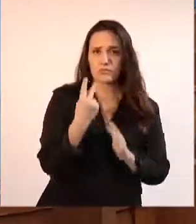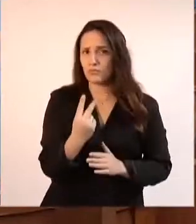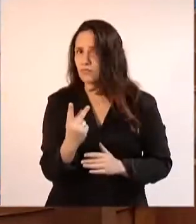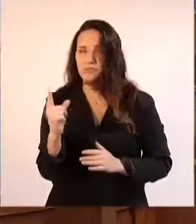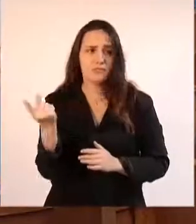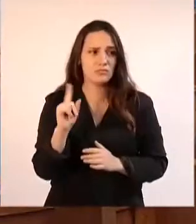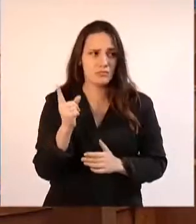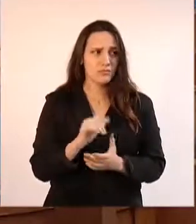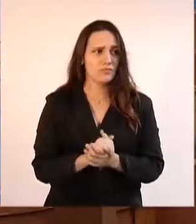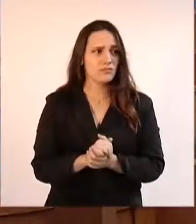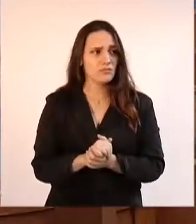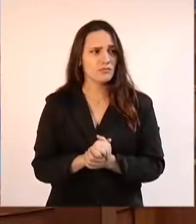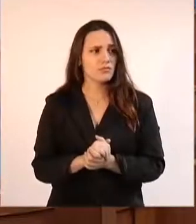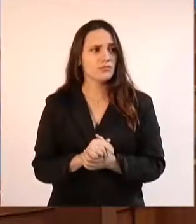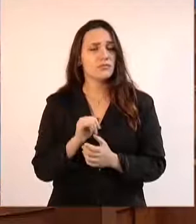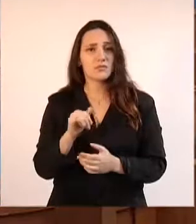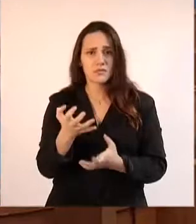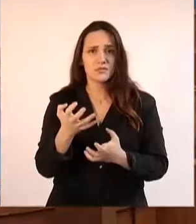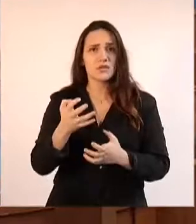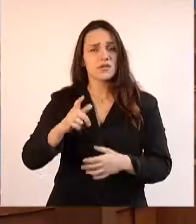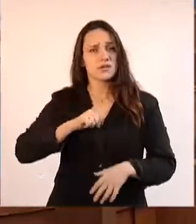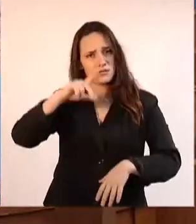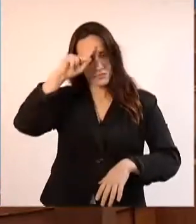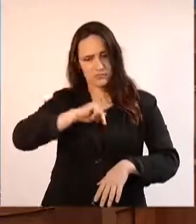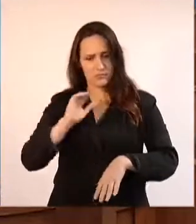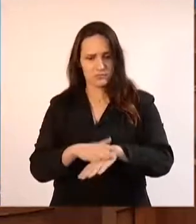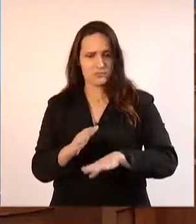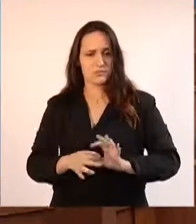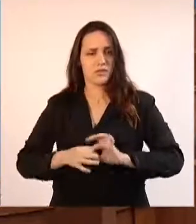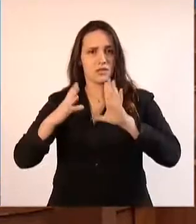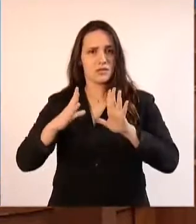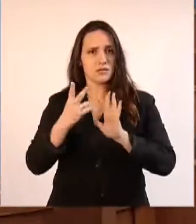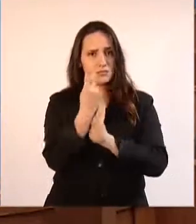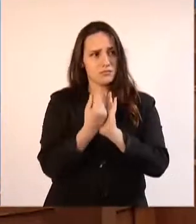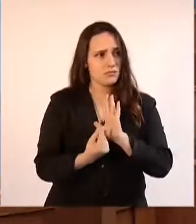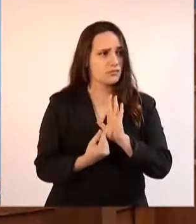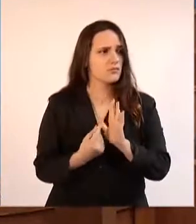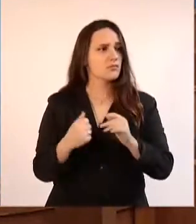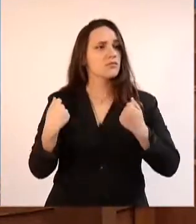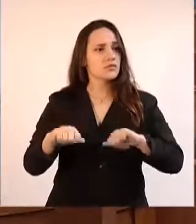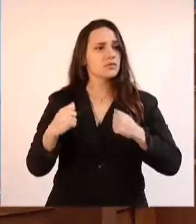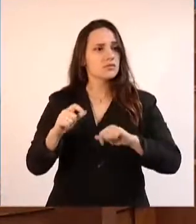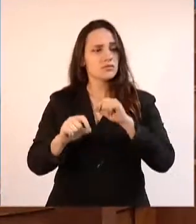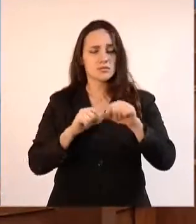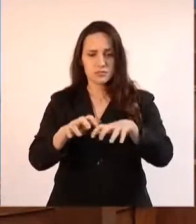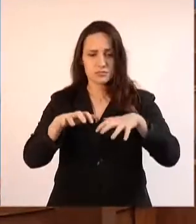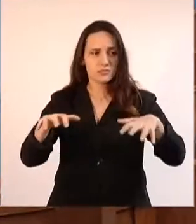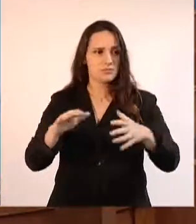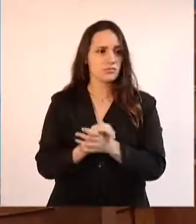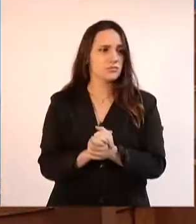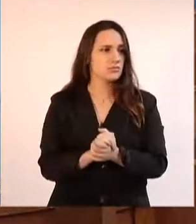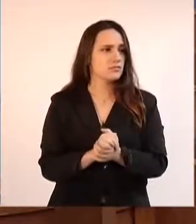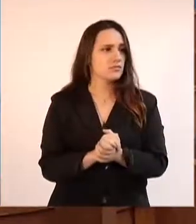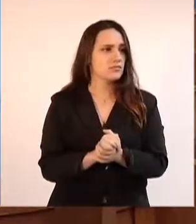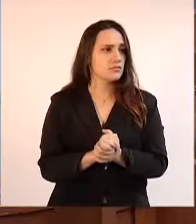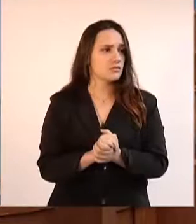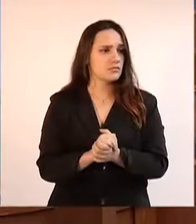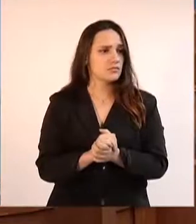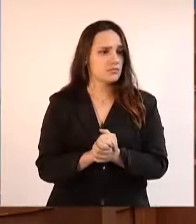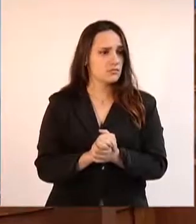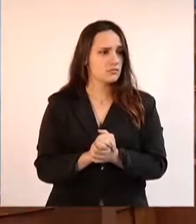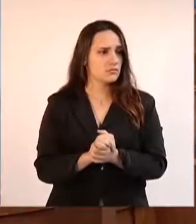Para ter autonomia administrativa e financeira, é preciso de ter orçamento. Deputado João Henrique,